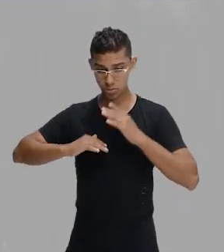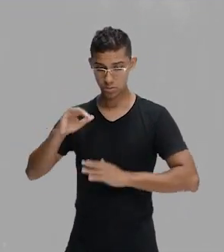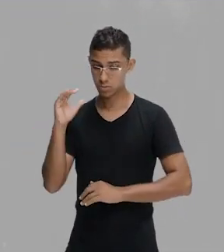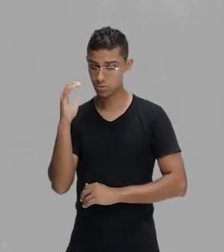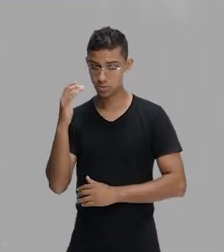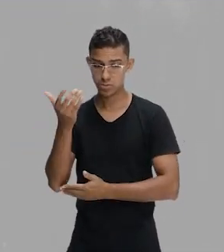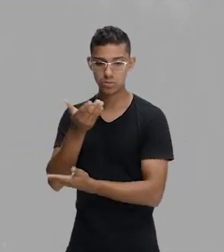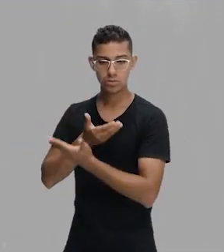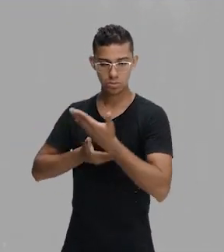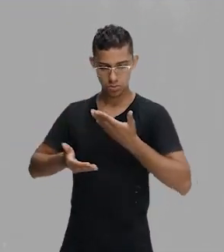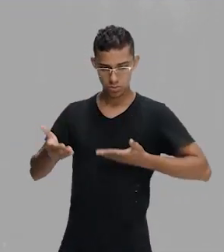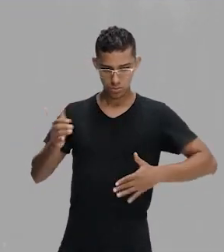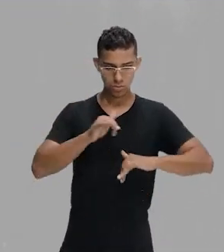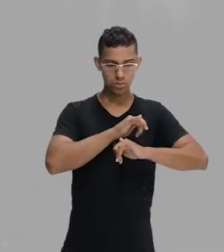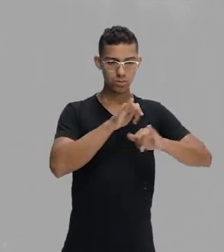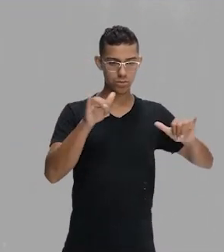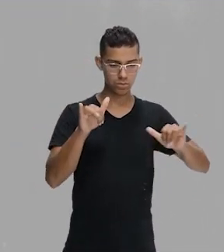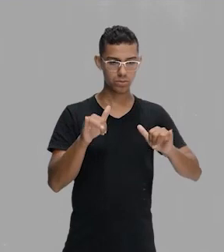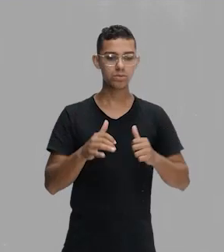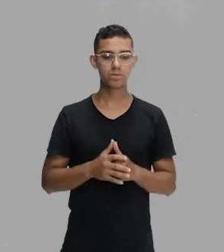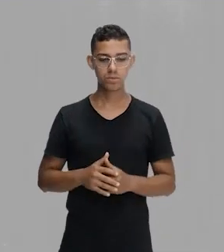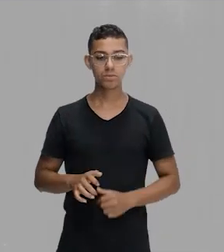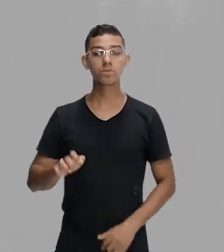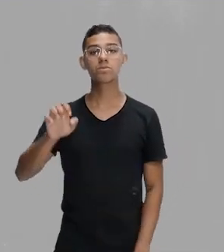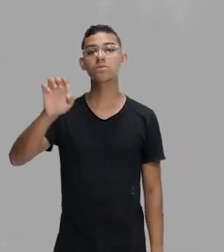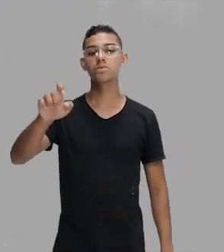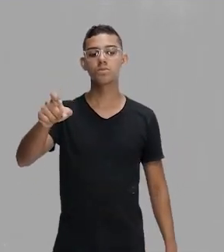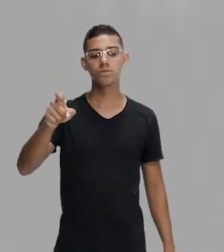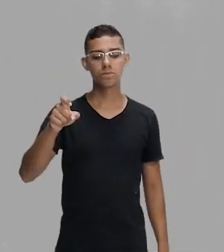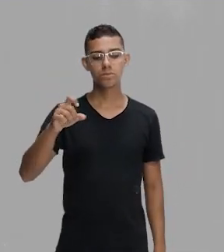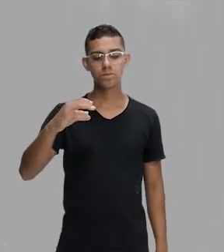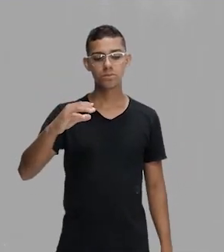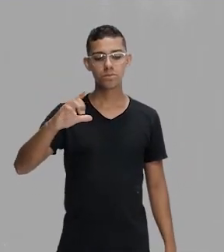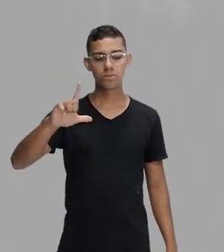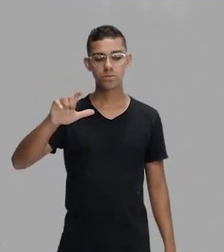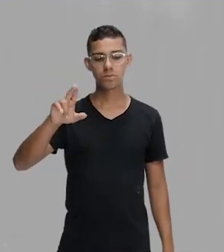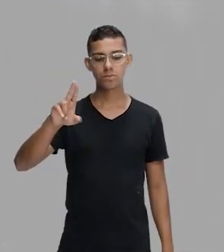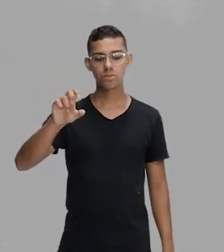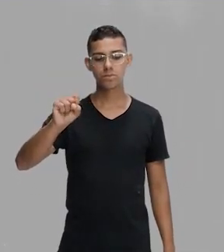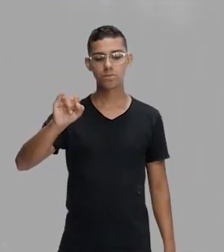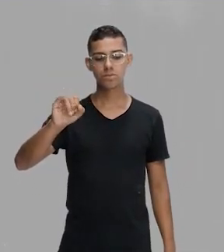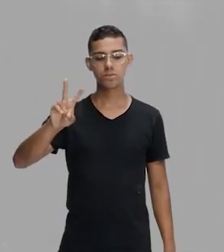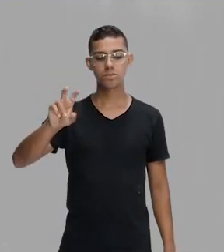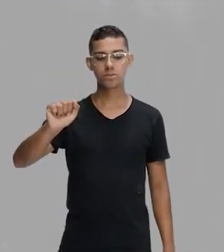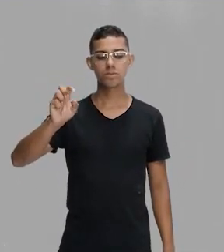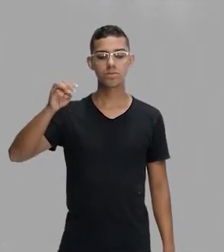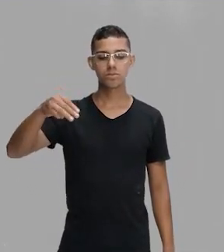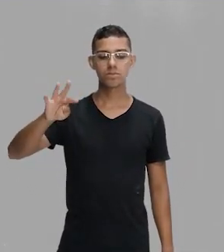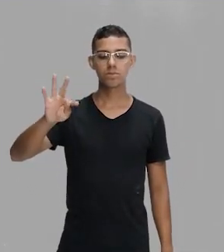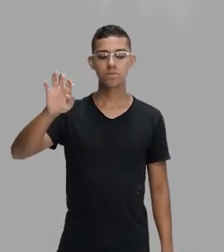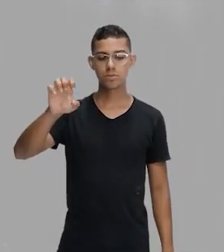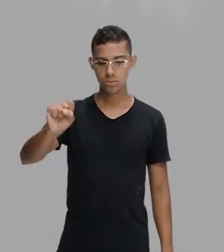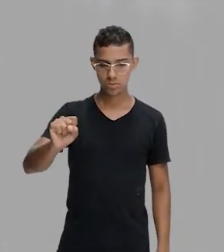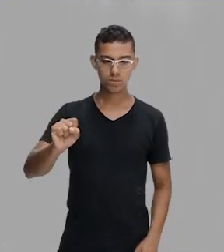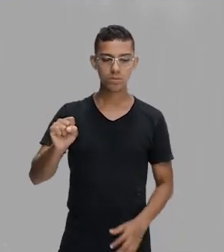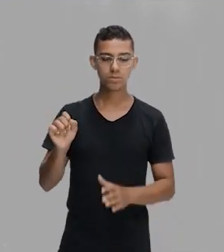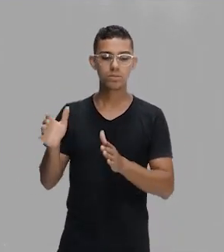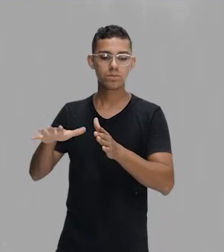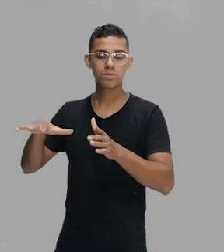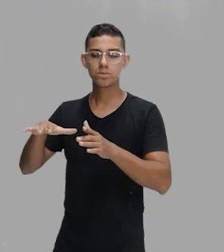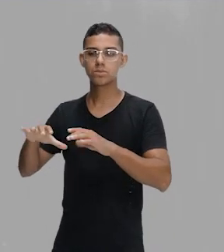suas informações, mais uma vez, olha essa expressão, exclusivamente. Por congressos?